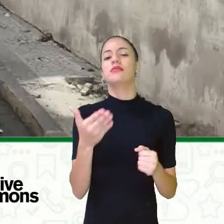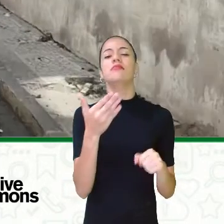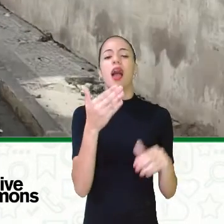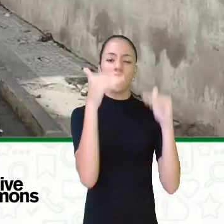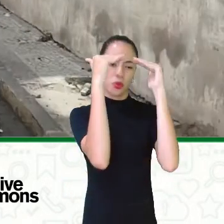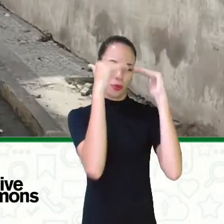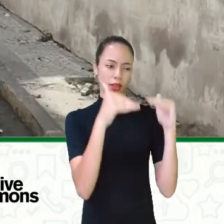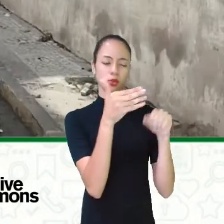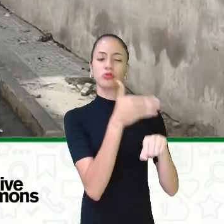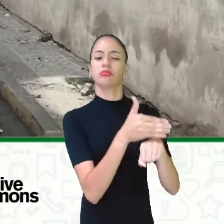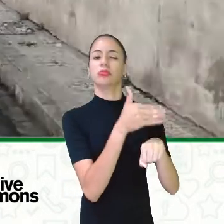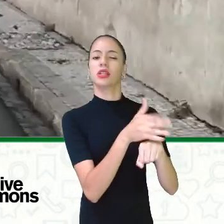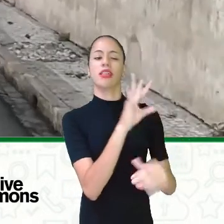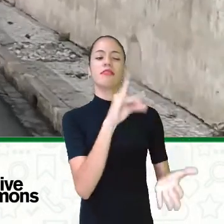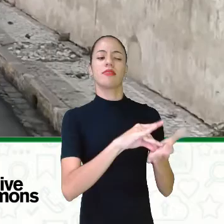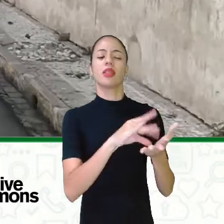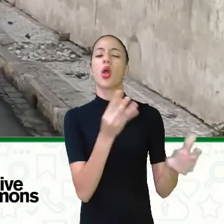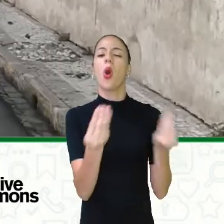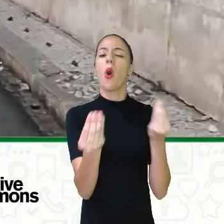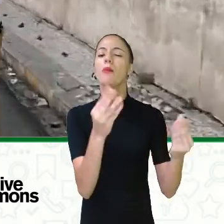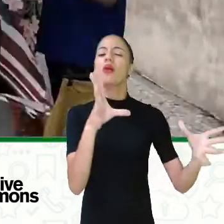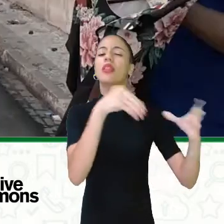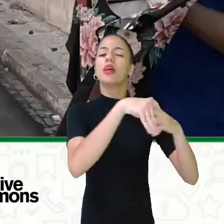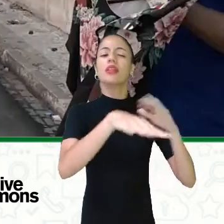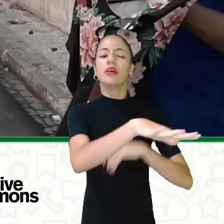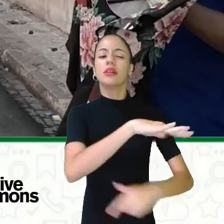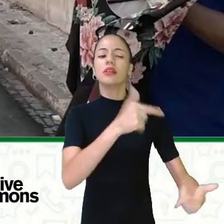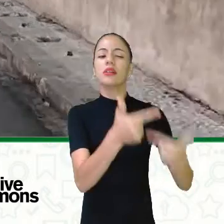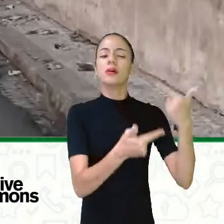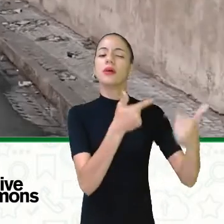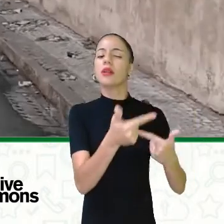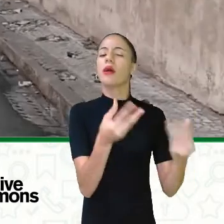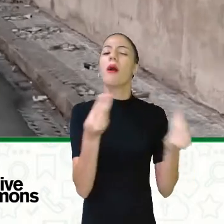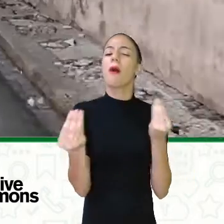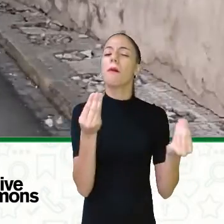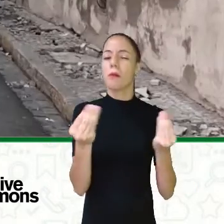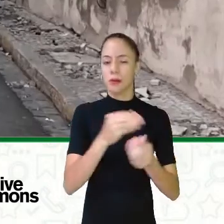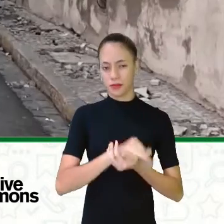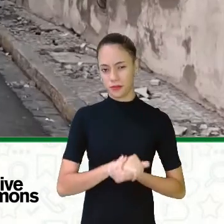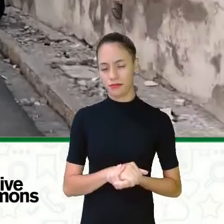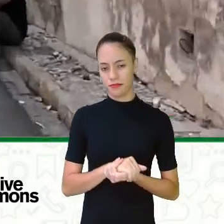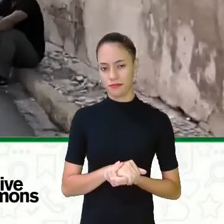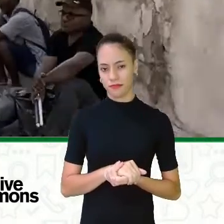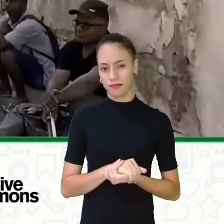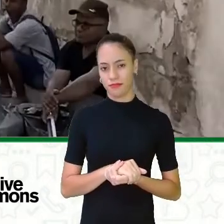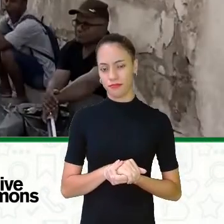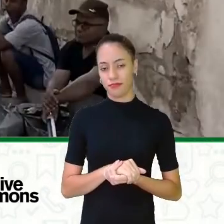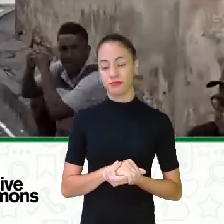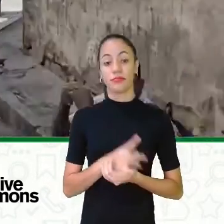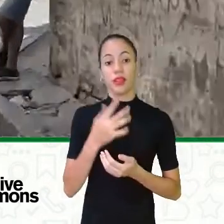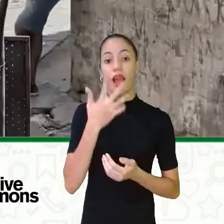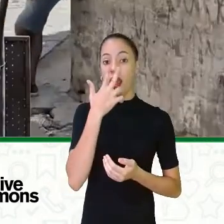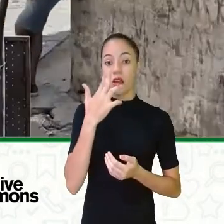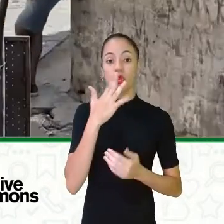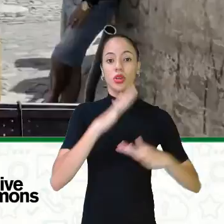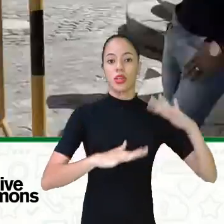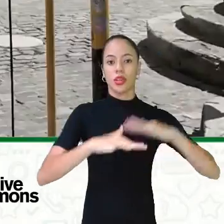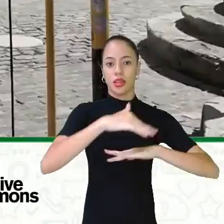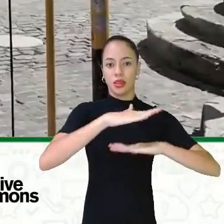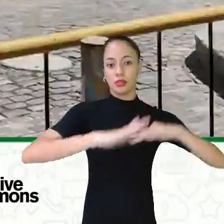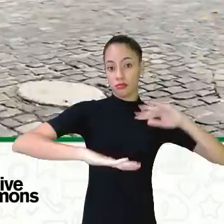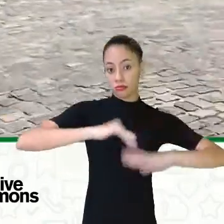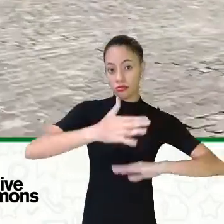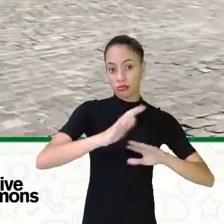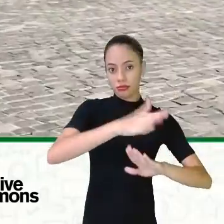respeito no trabalho, professor Giorgio Paulo? Sim. Aí tem as formas, né? Eu acho que Noronha daqui a pouco passa mais uma